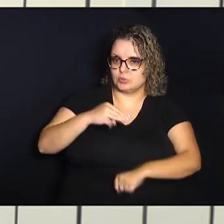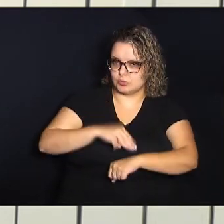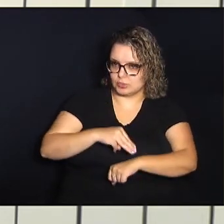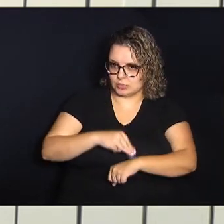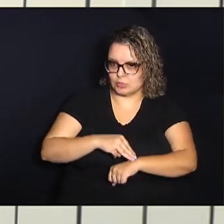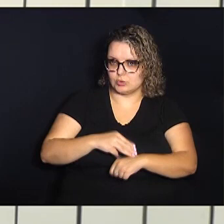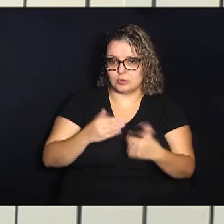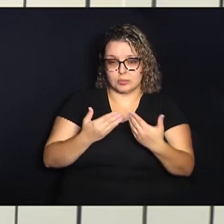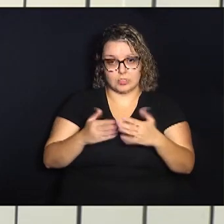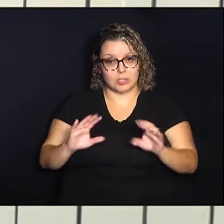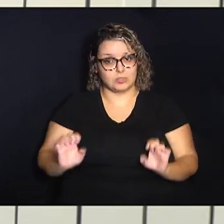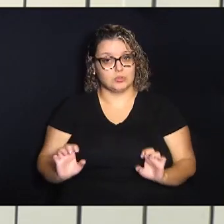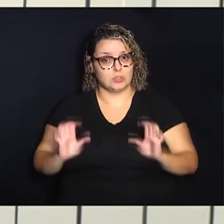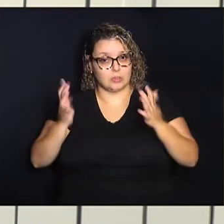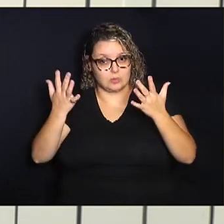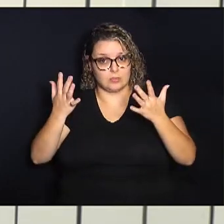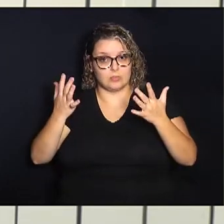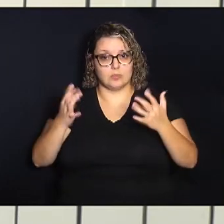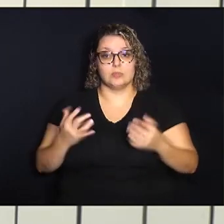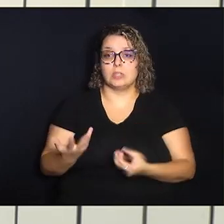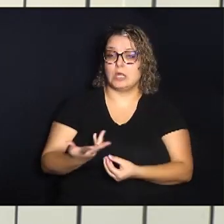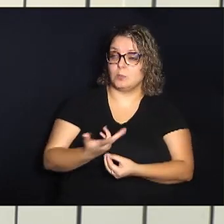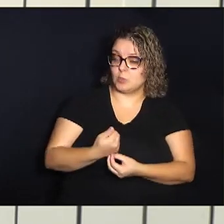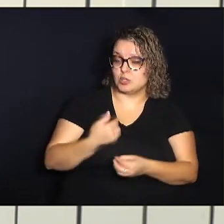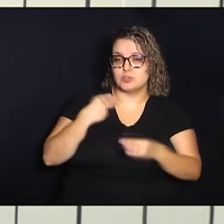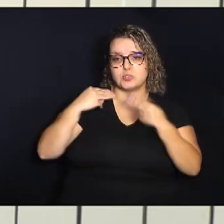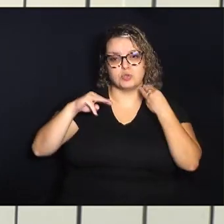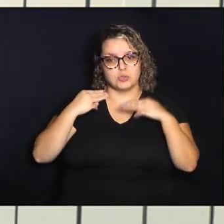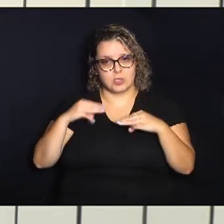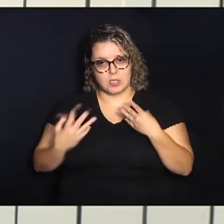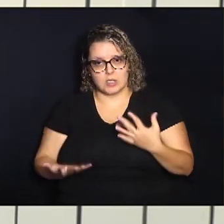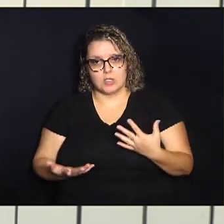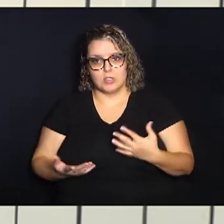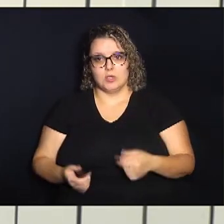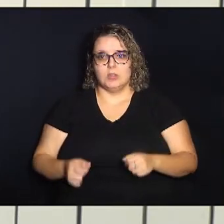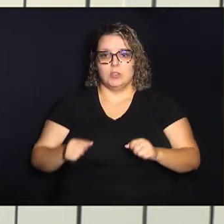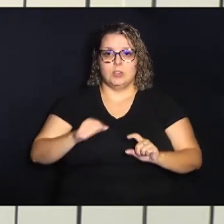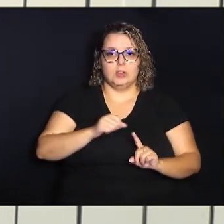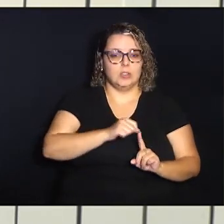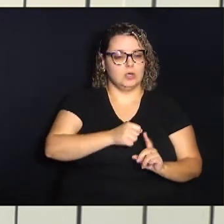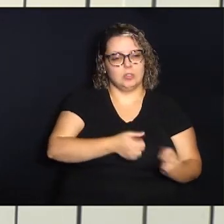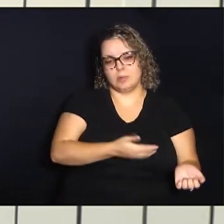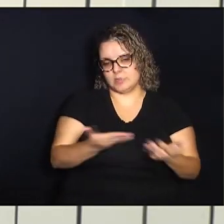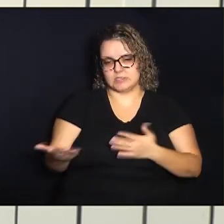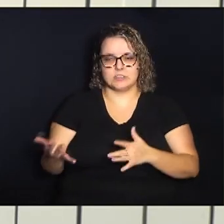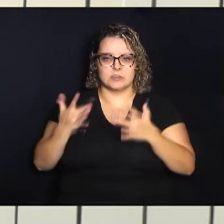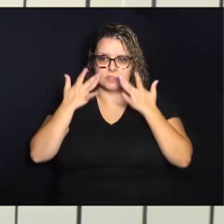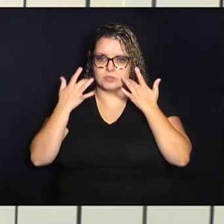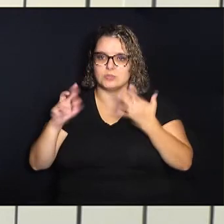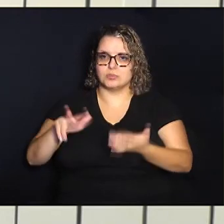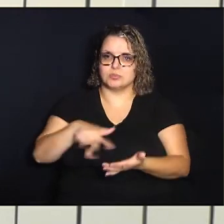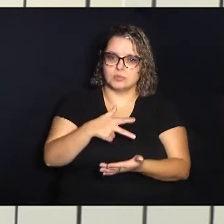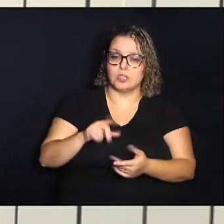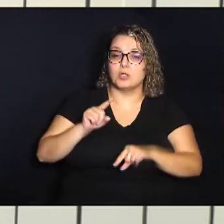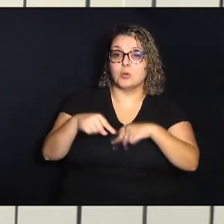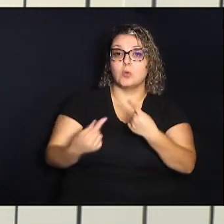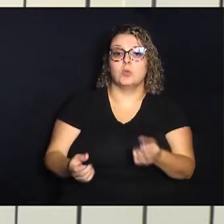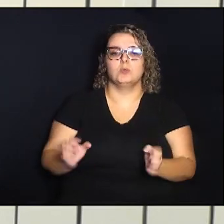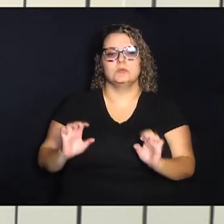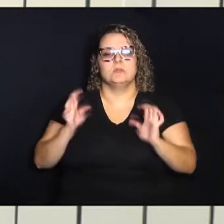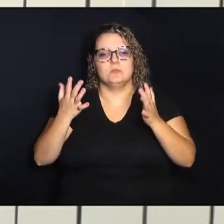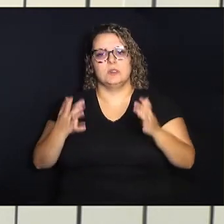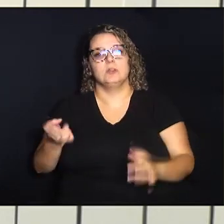na abertura de shows artísticos, musicais, espetáculos teatrais, de dança e outros eventos